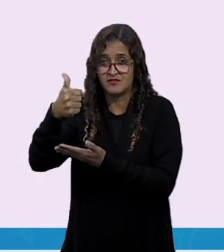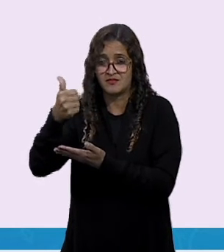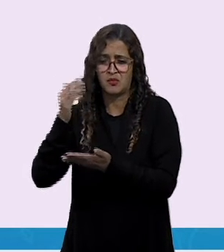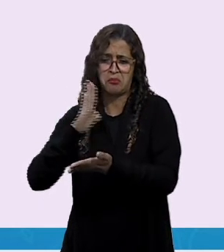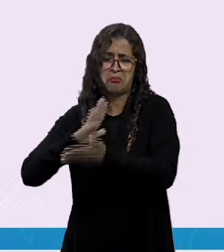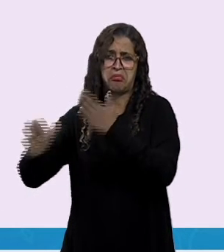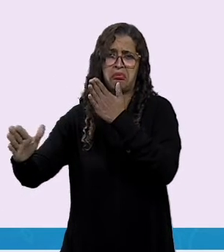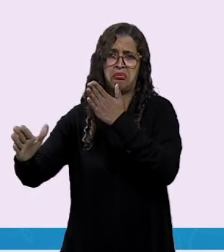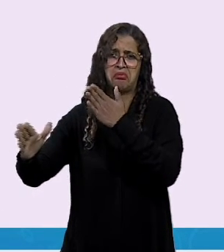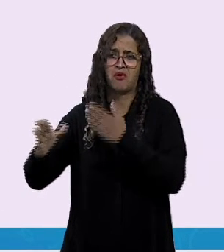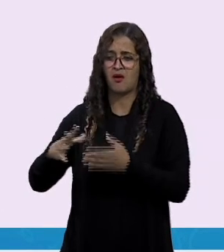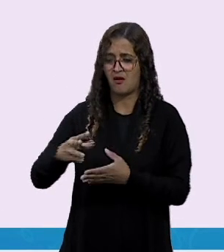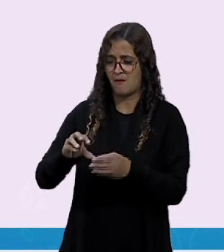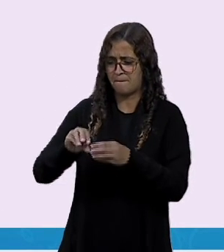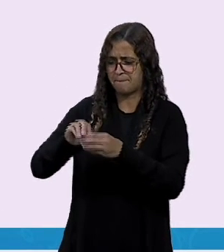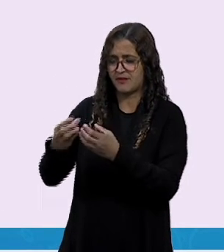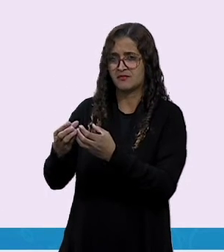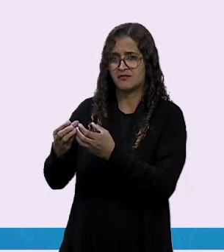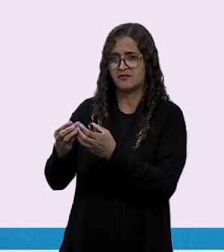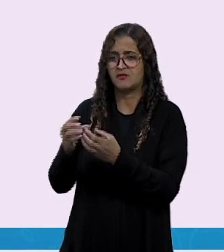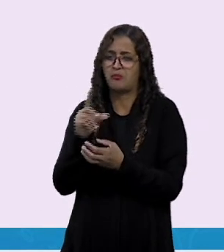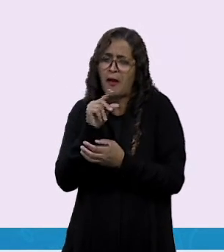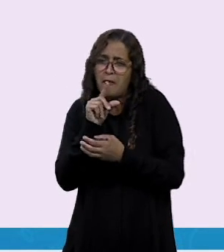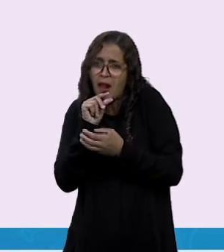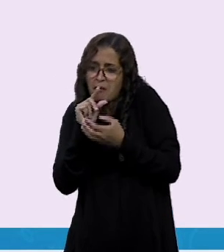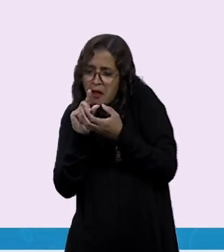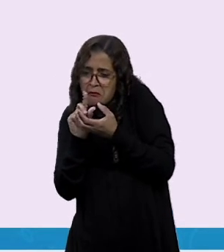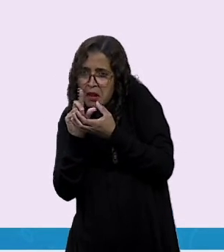O pintinho já saiu do ovo, já tá doido querendo comer.